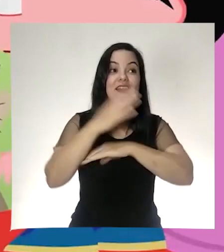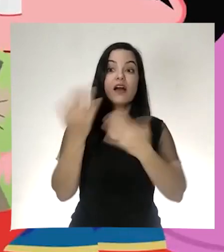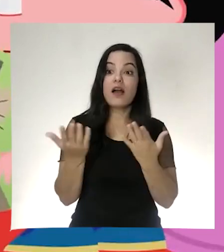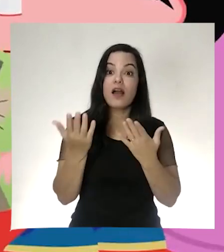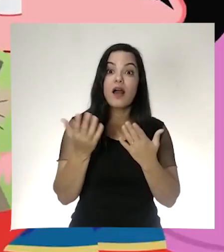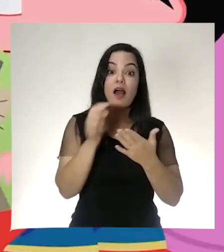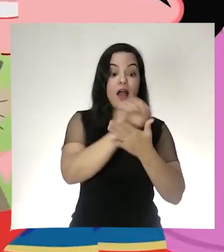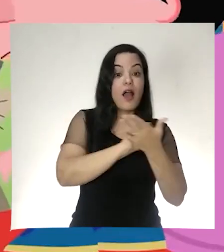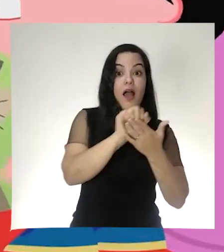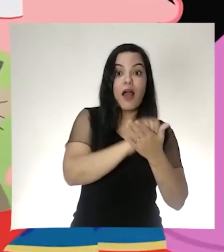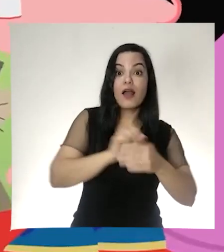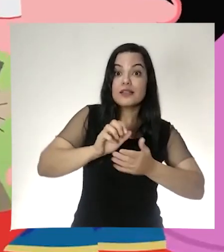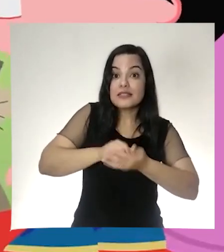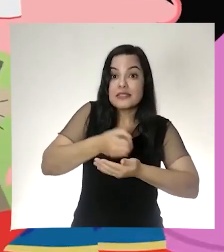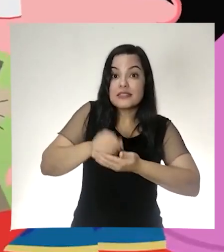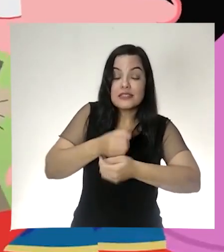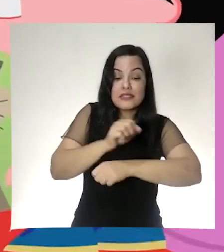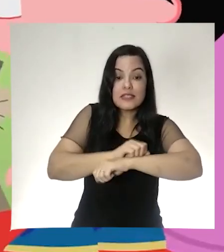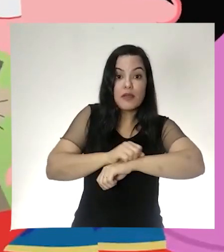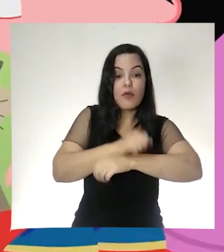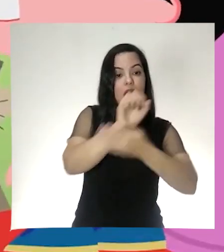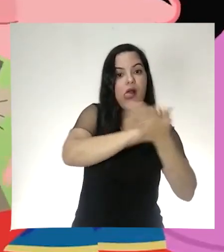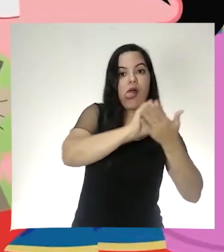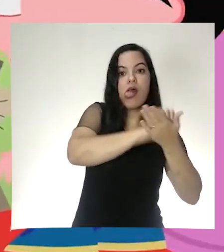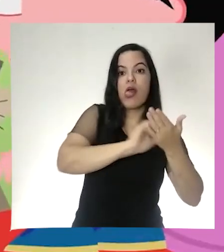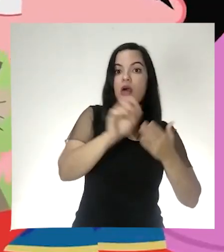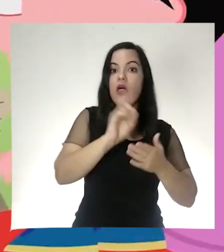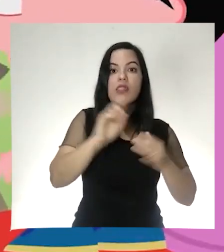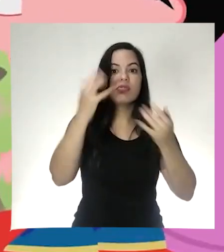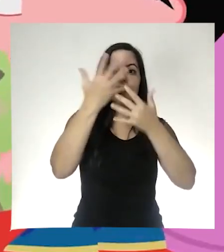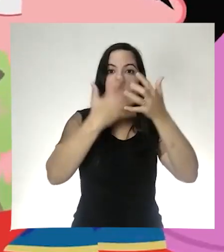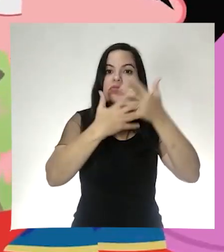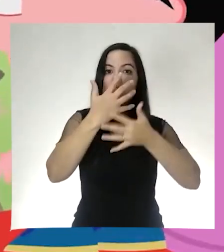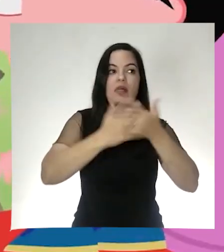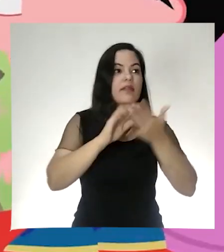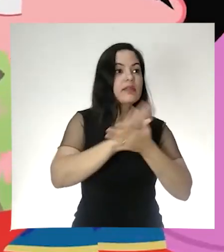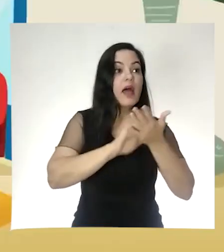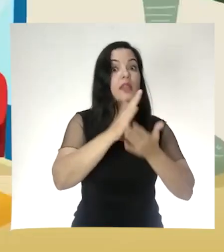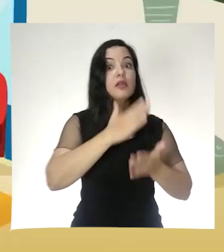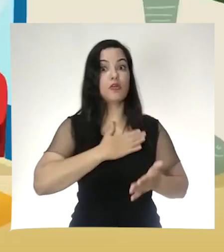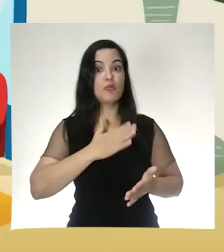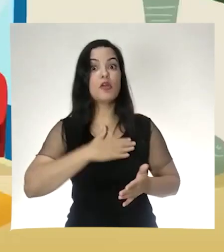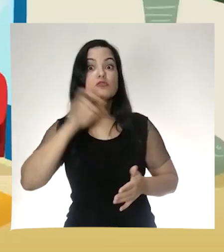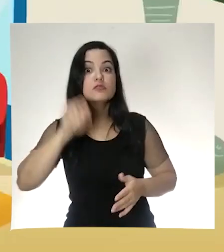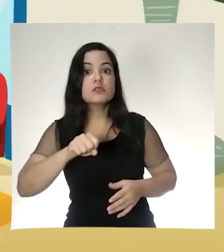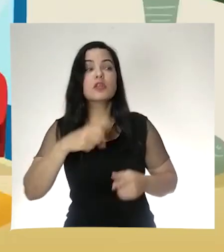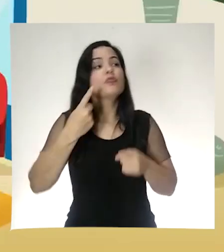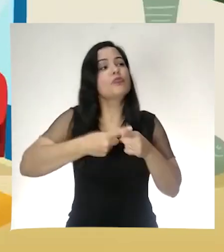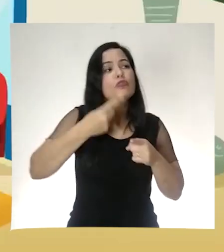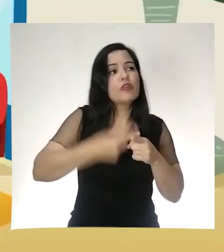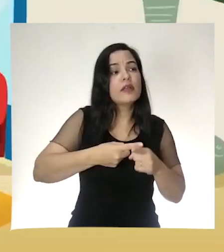que a gente passou sabão não embaçou. E o meu embaçou.